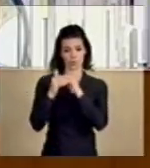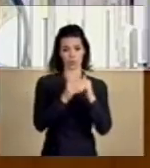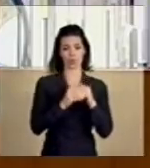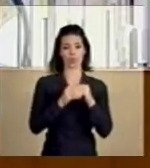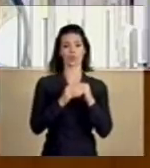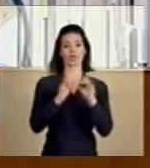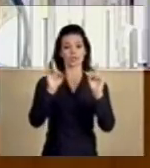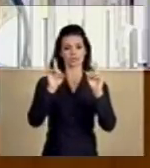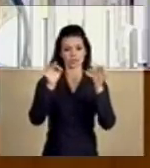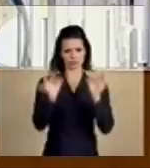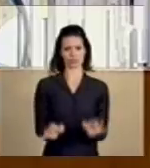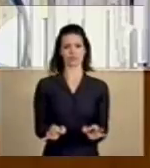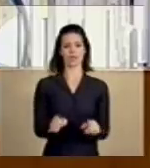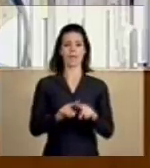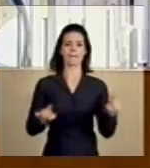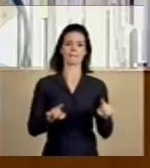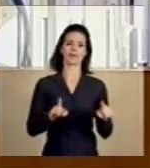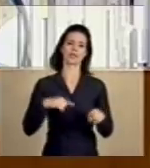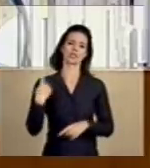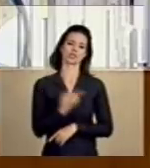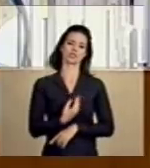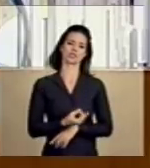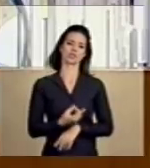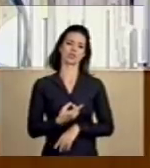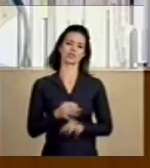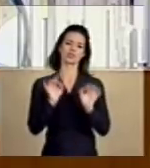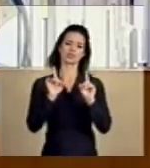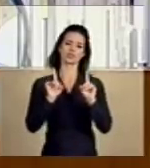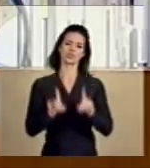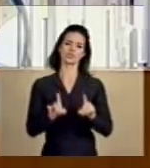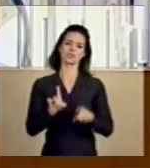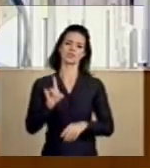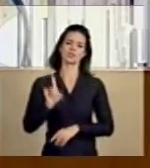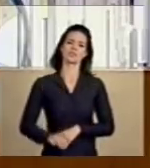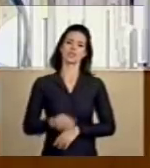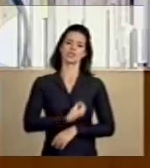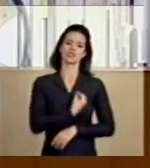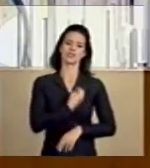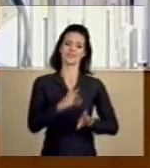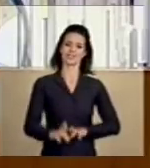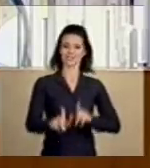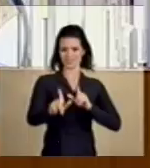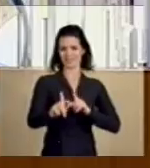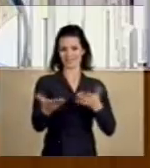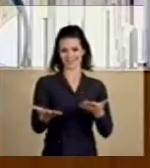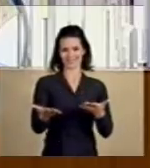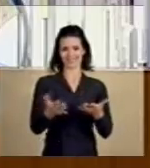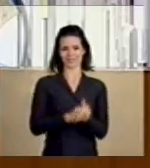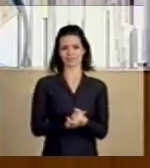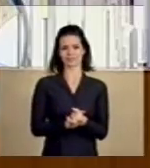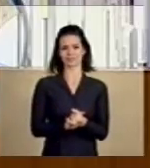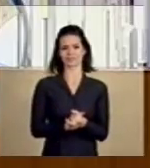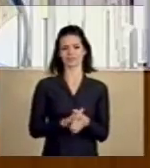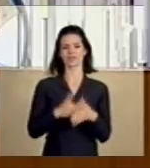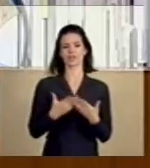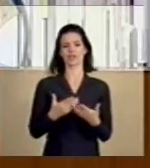ser diferentes em nossa pluralidade, em nossa forma de ser. Por isso é que eu acho que este é um